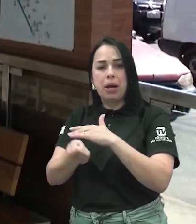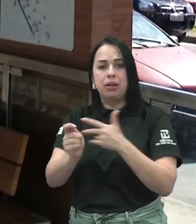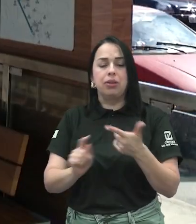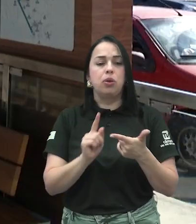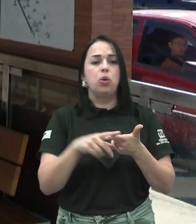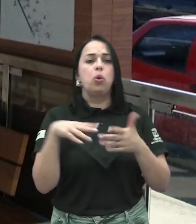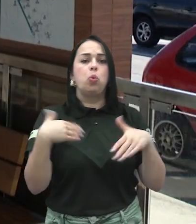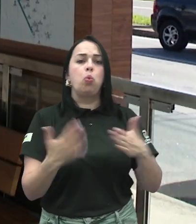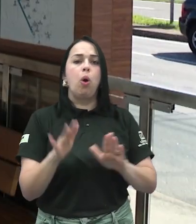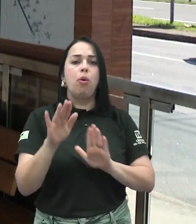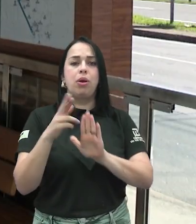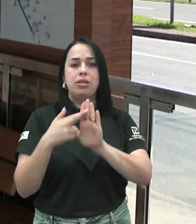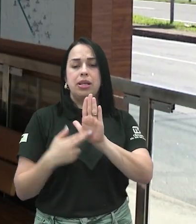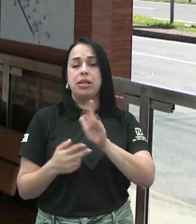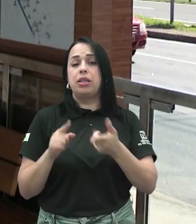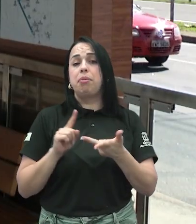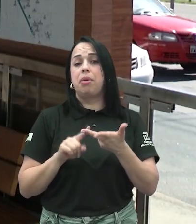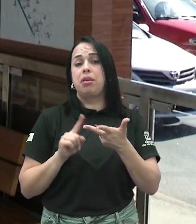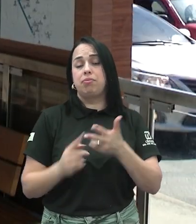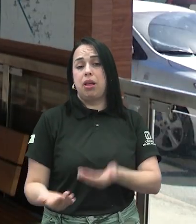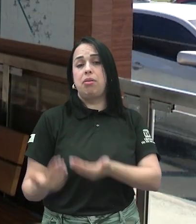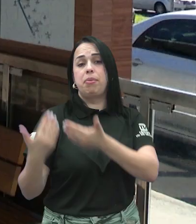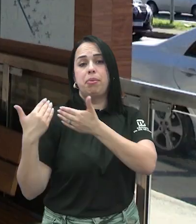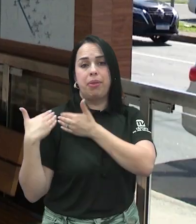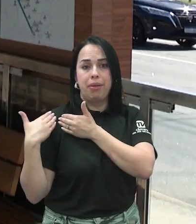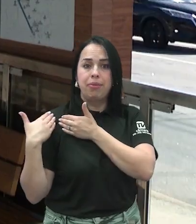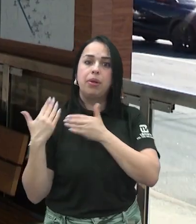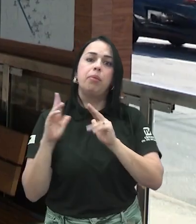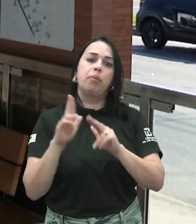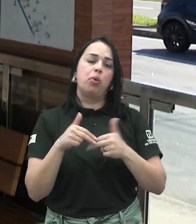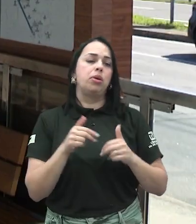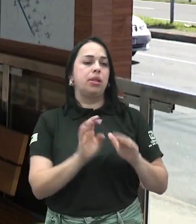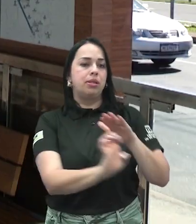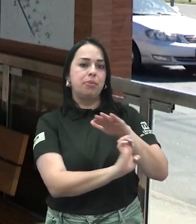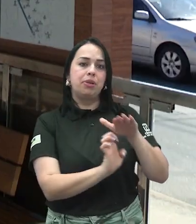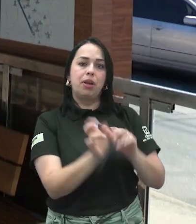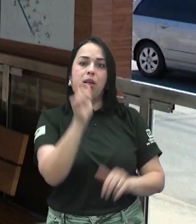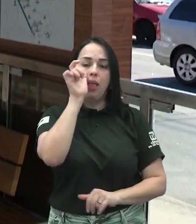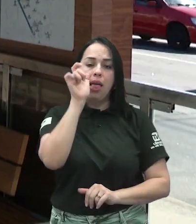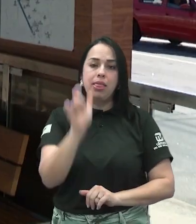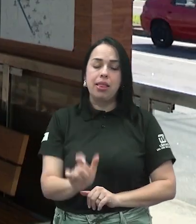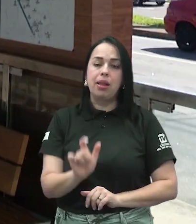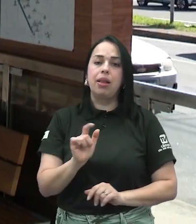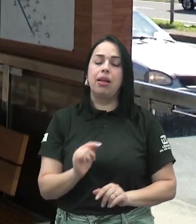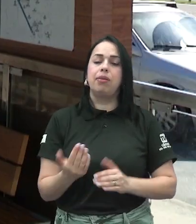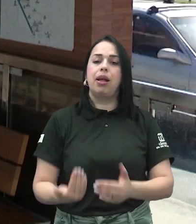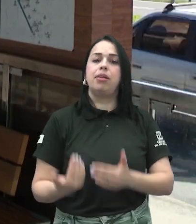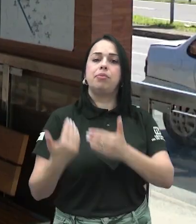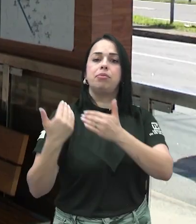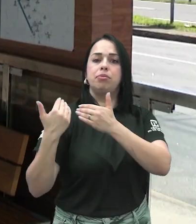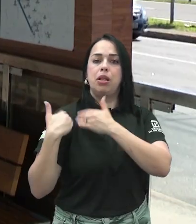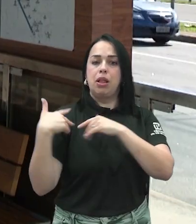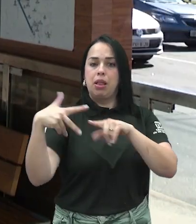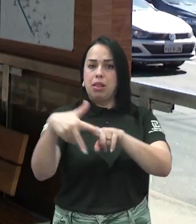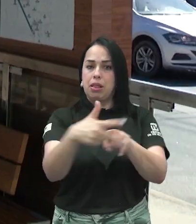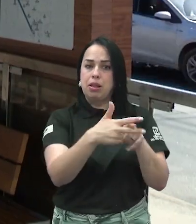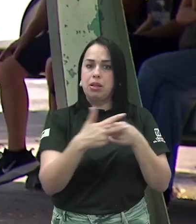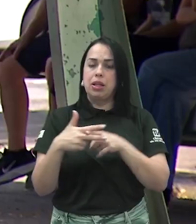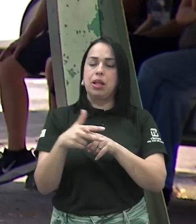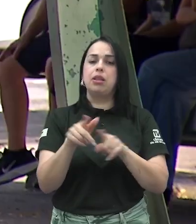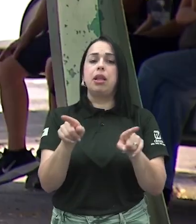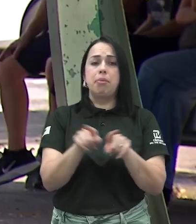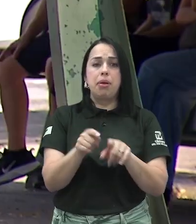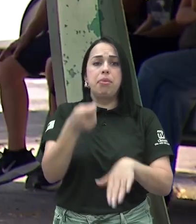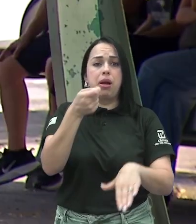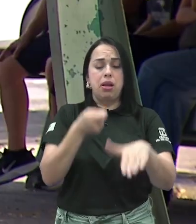município, critérios e obrigações. Dessa forma, as empresas interessadas teriam a responsabilidade de reformar